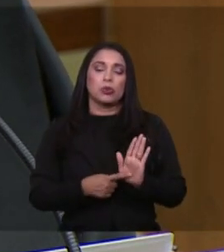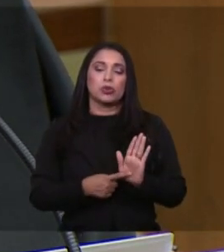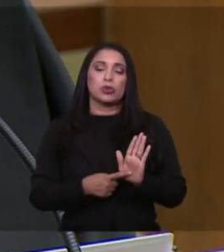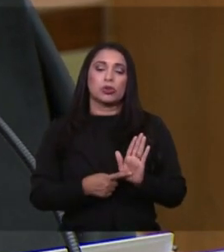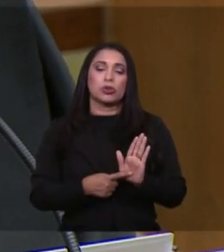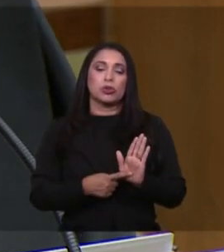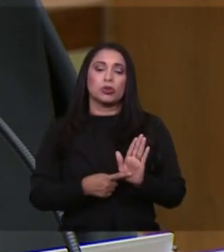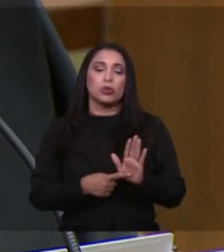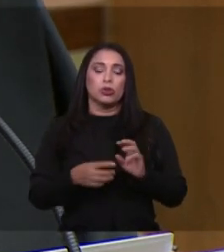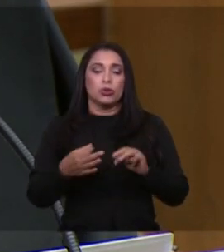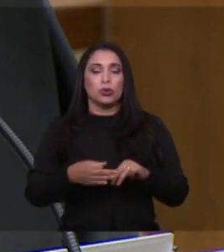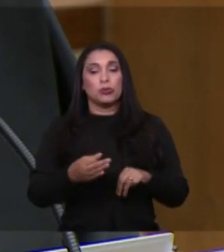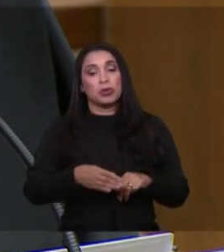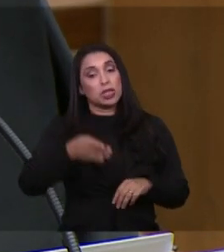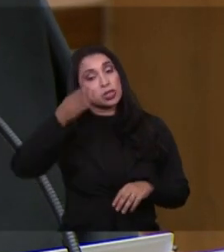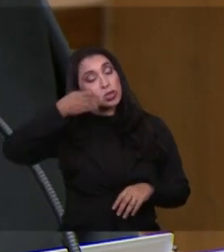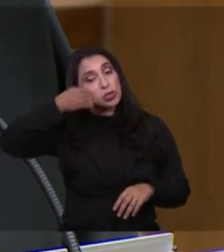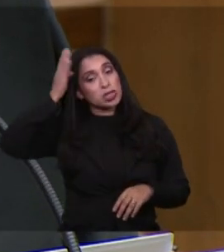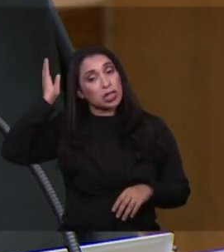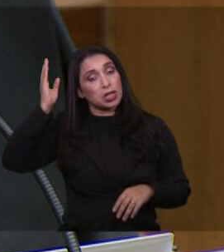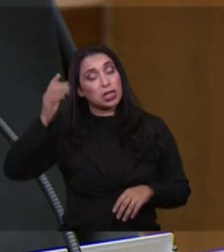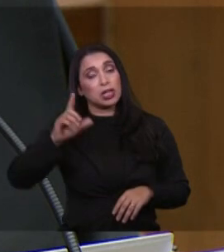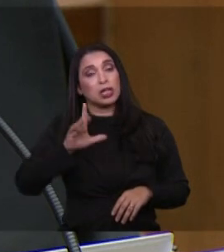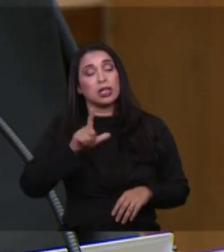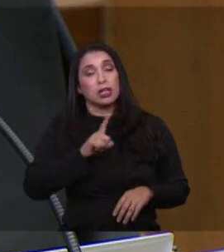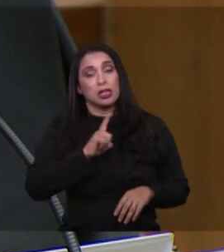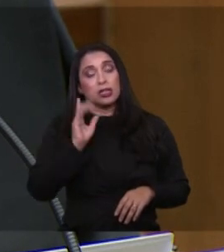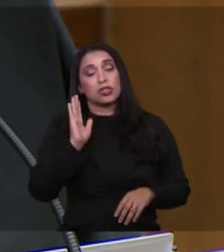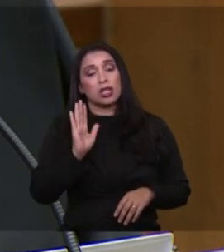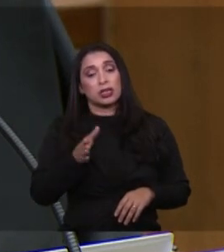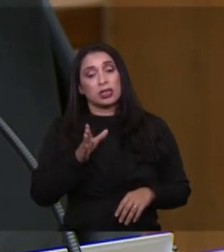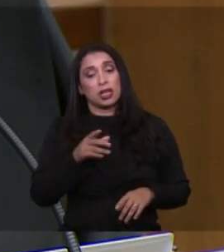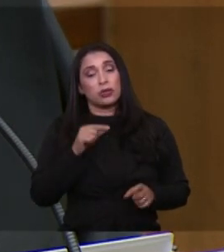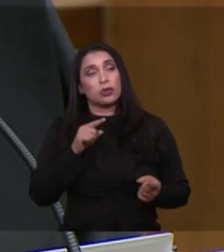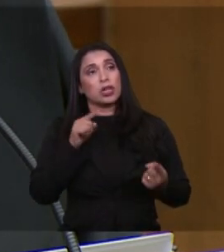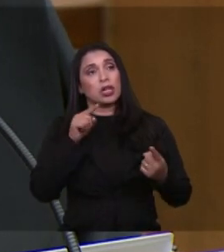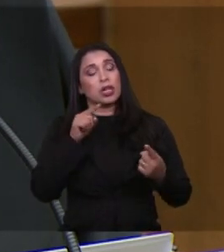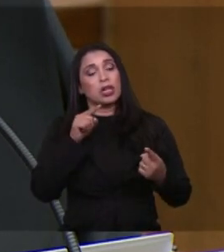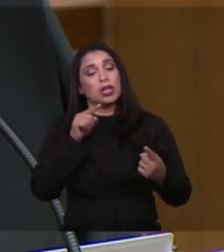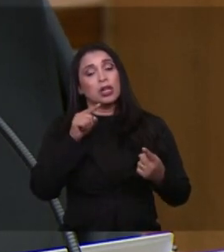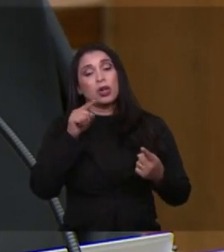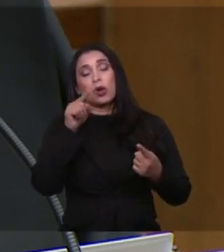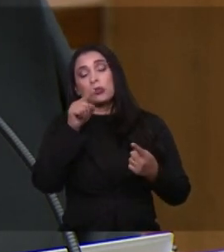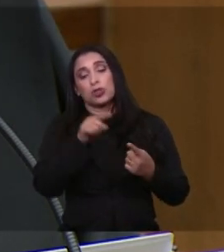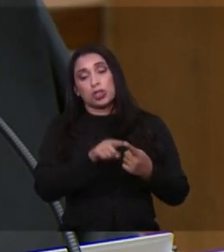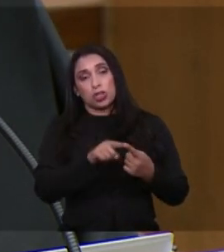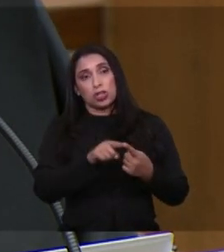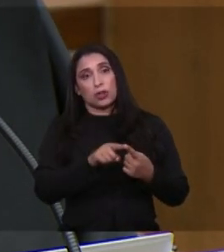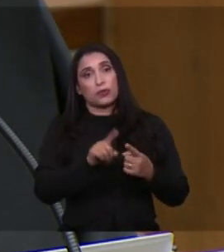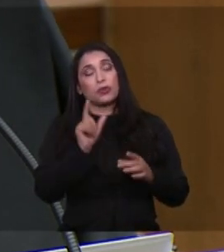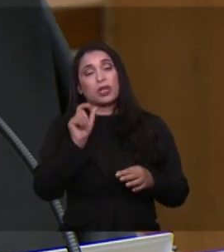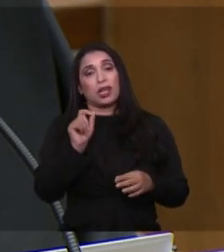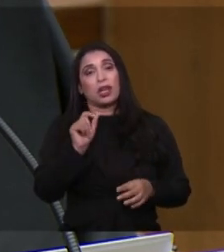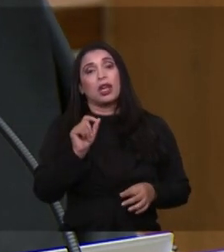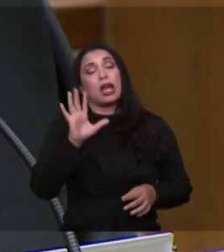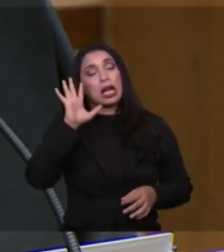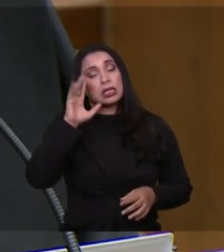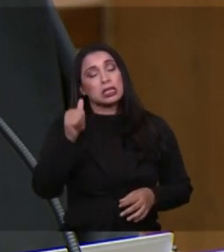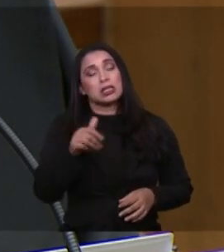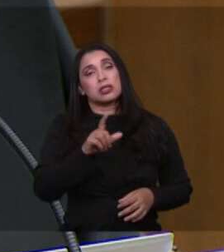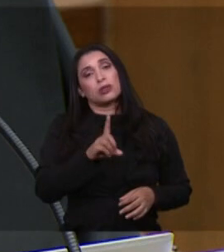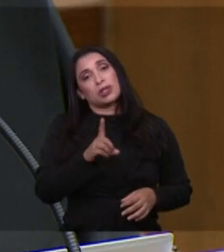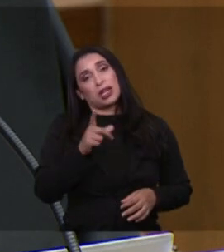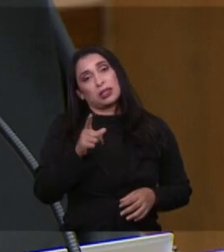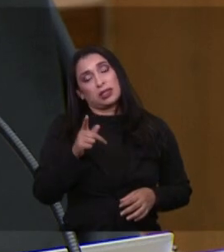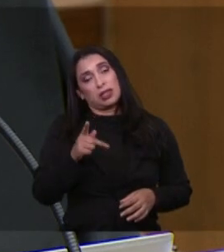pelo ministro Zanin, já constam do objeto da decisão da DPF. Uhum. E